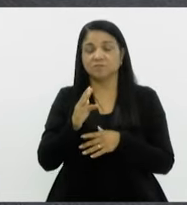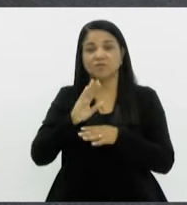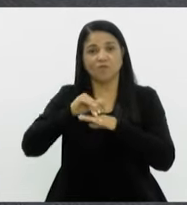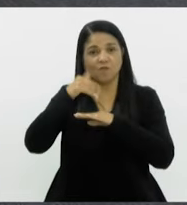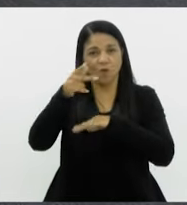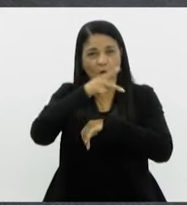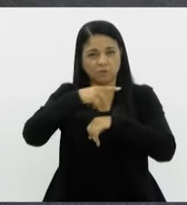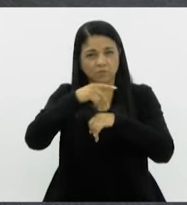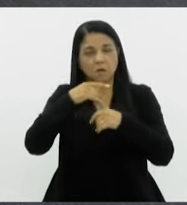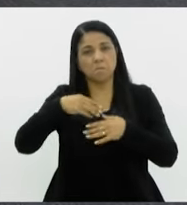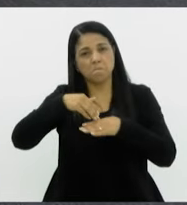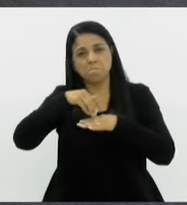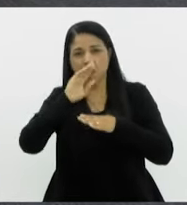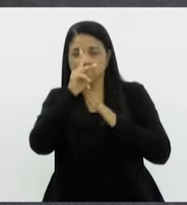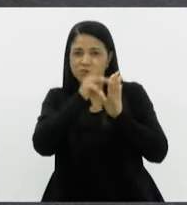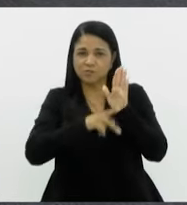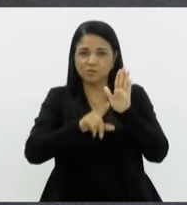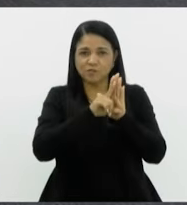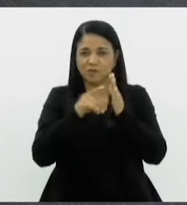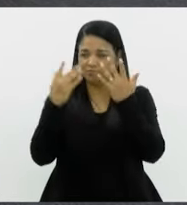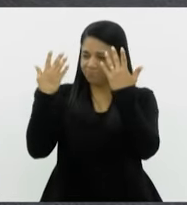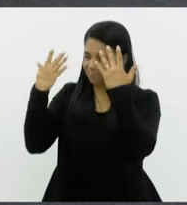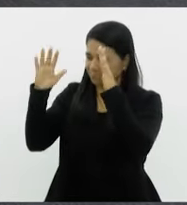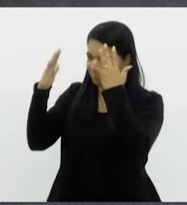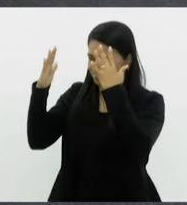no Jiu-Jitsu, uma salva de palmas para ele.